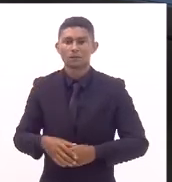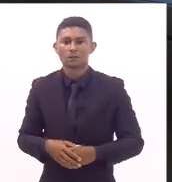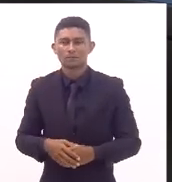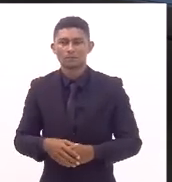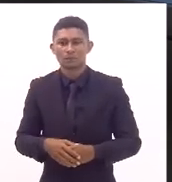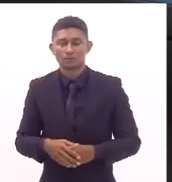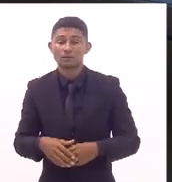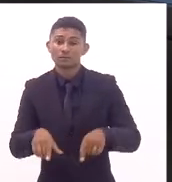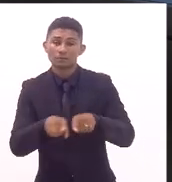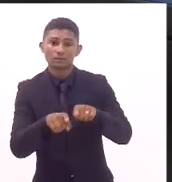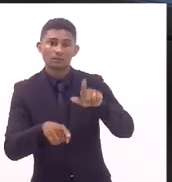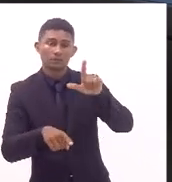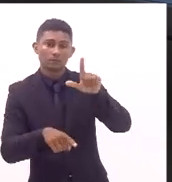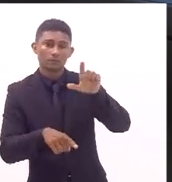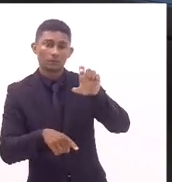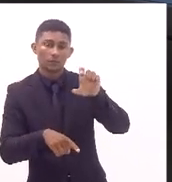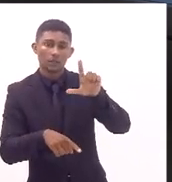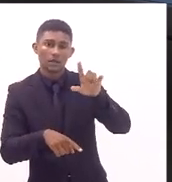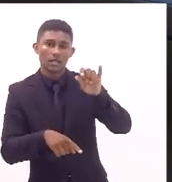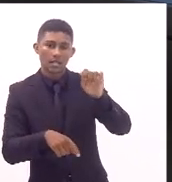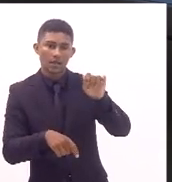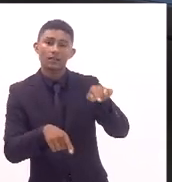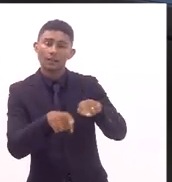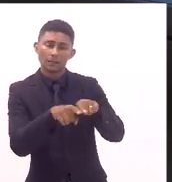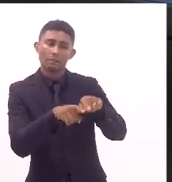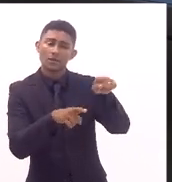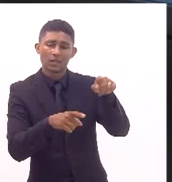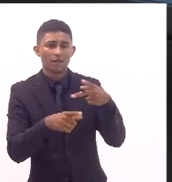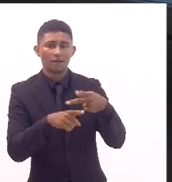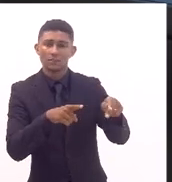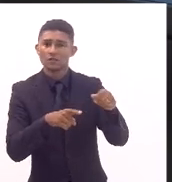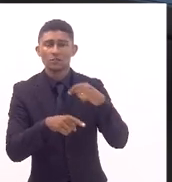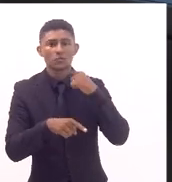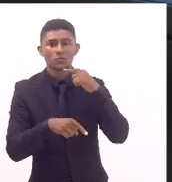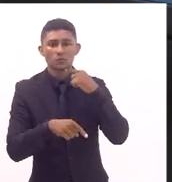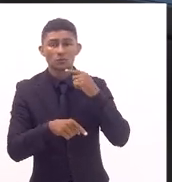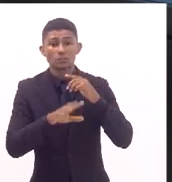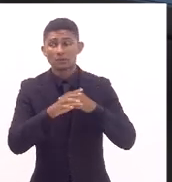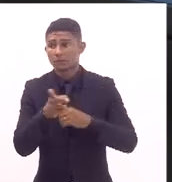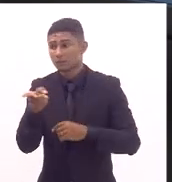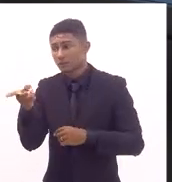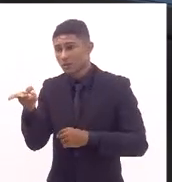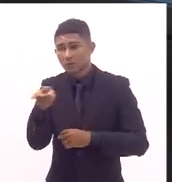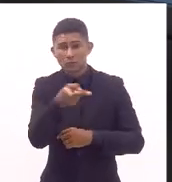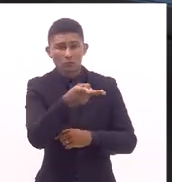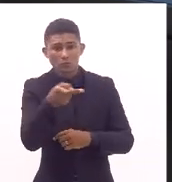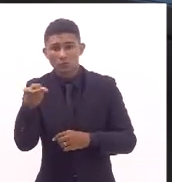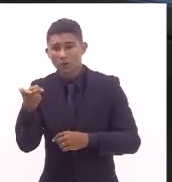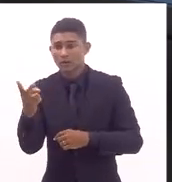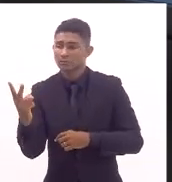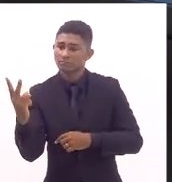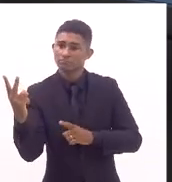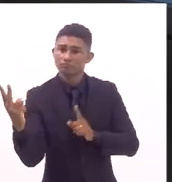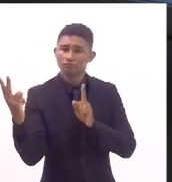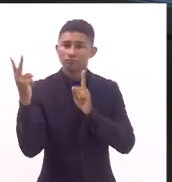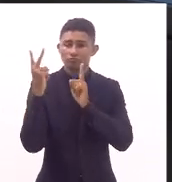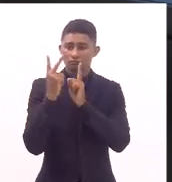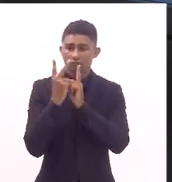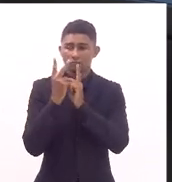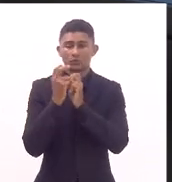Oi Valéria também não ganhou é mas ambas estavam comigo